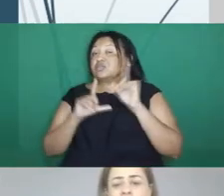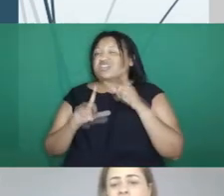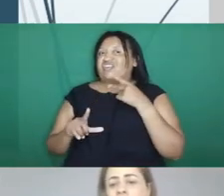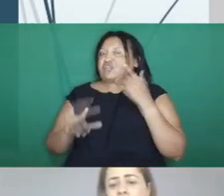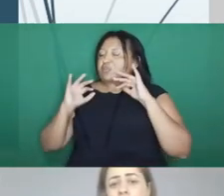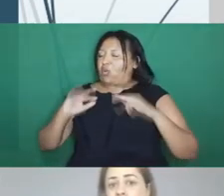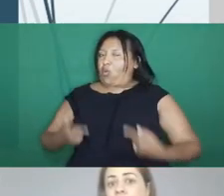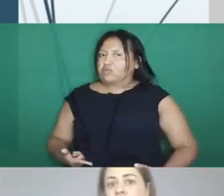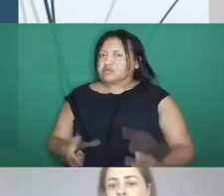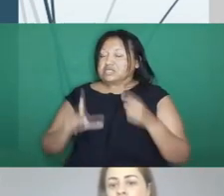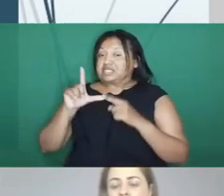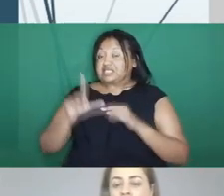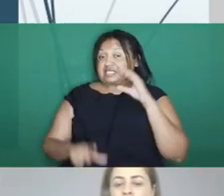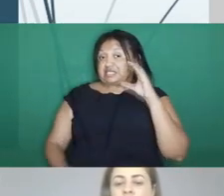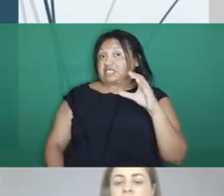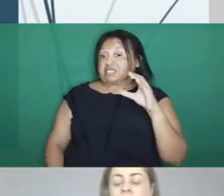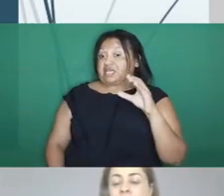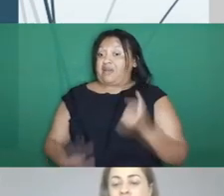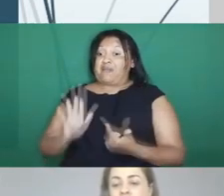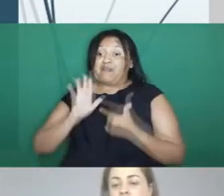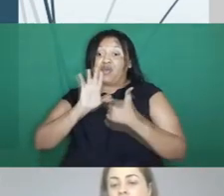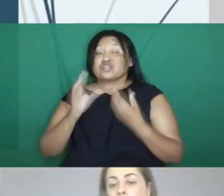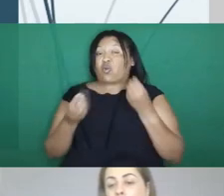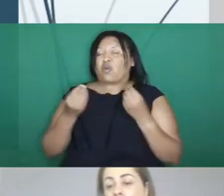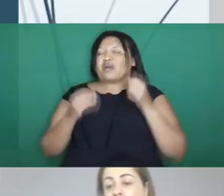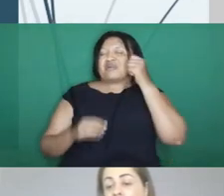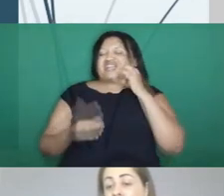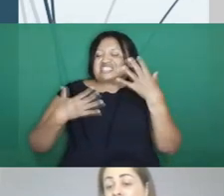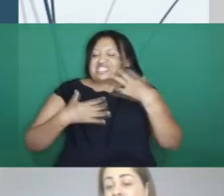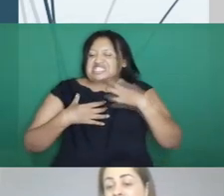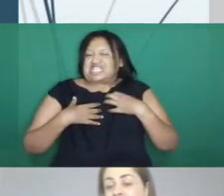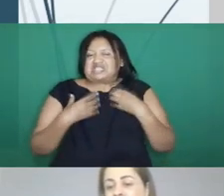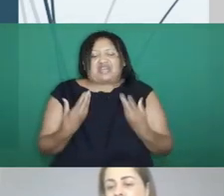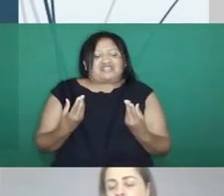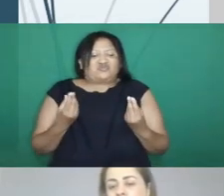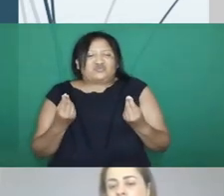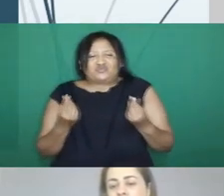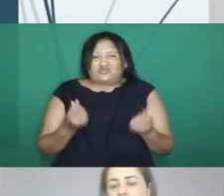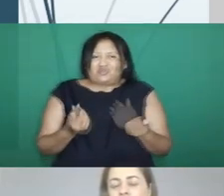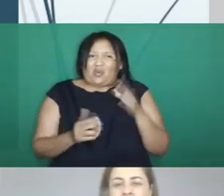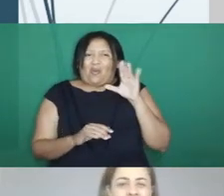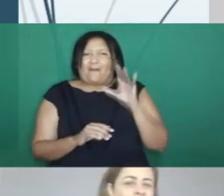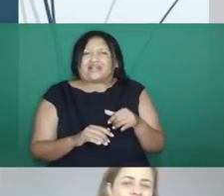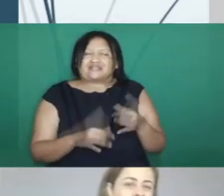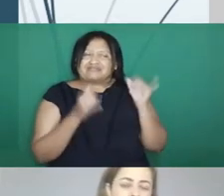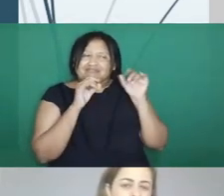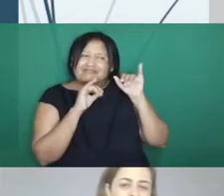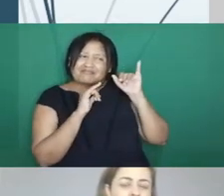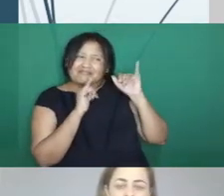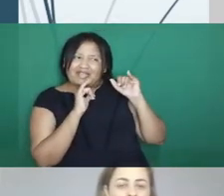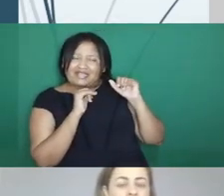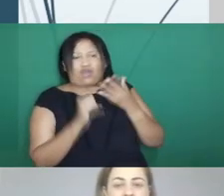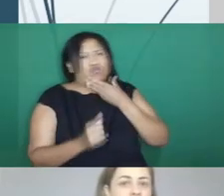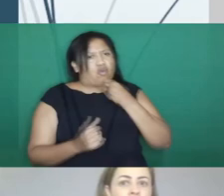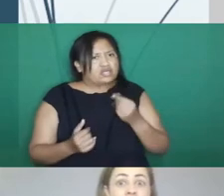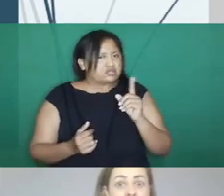né a gente não tá falando sobre isso letra C mostra como uma mulher se sente para atrair os homens também não